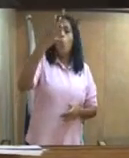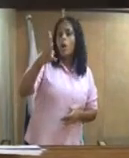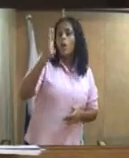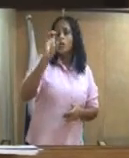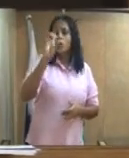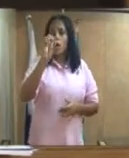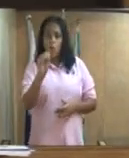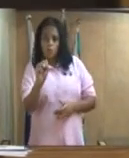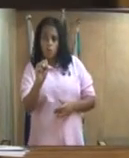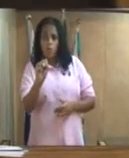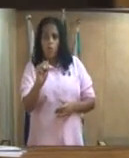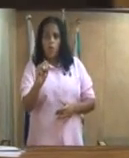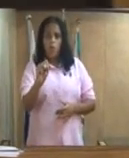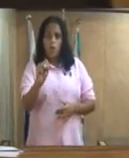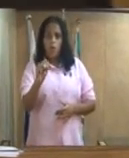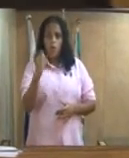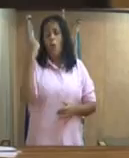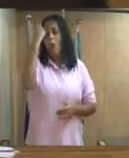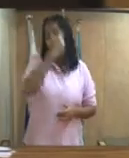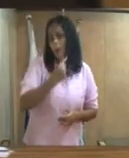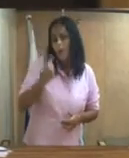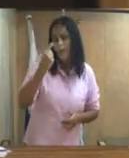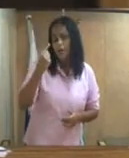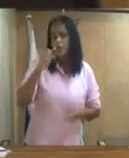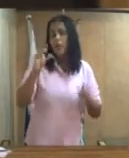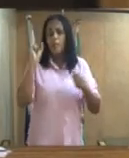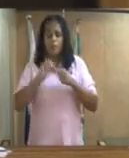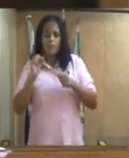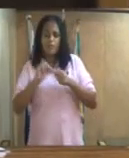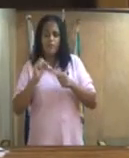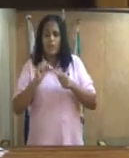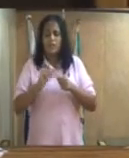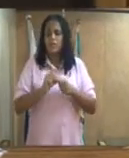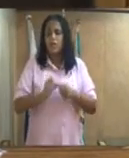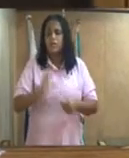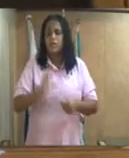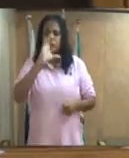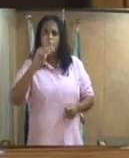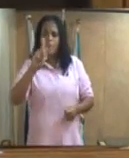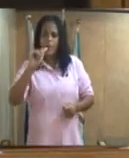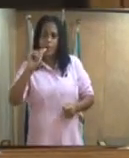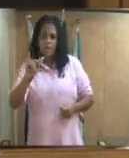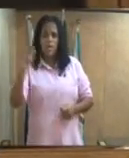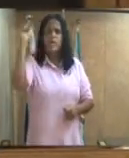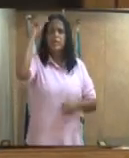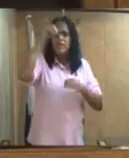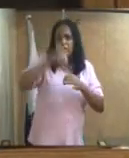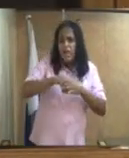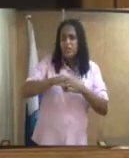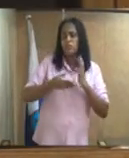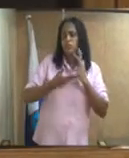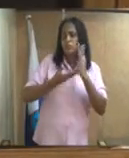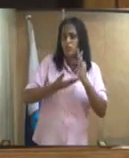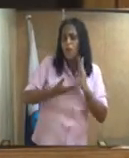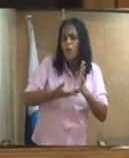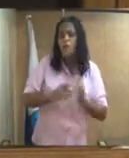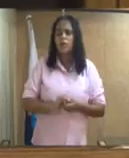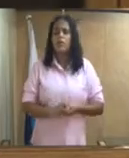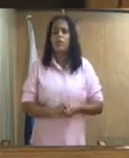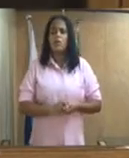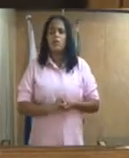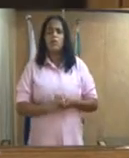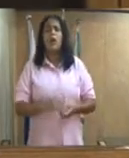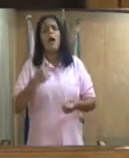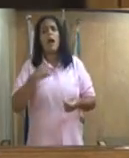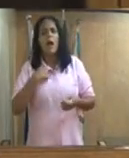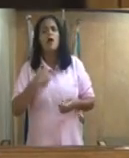CPI. O senhor que fez jura de seguir o regimento interno dessa casa. Eu tenho certeza